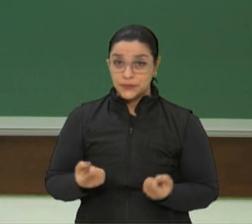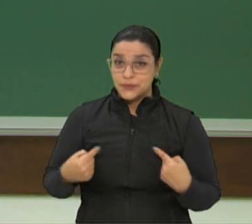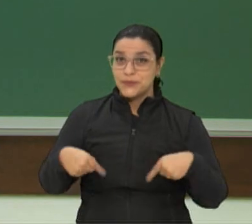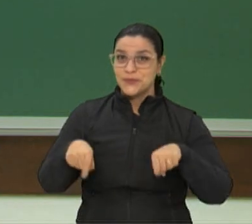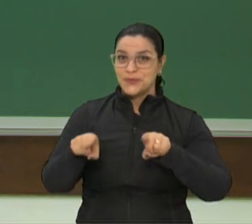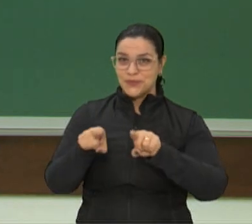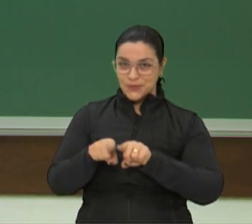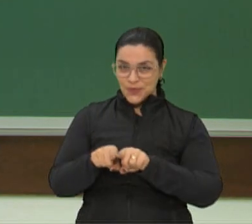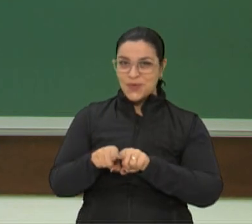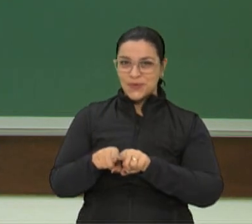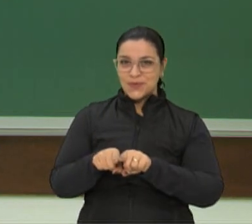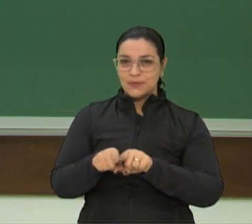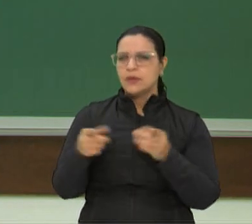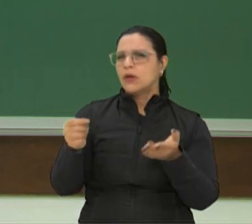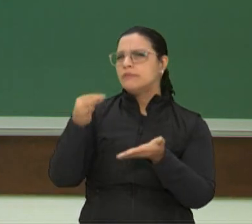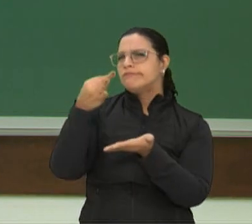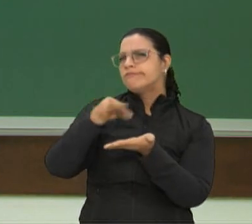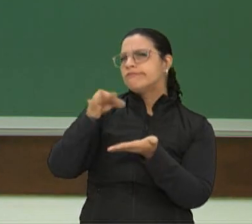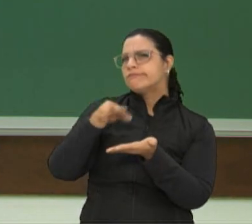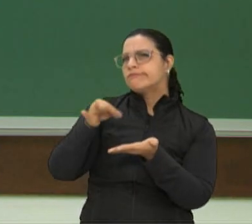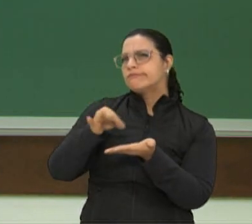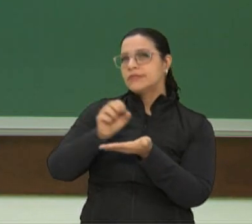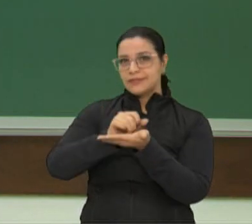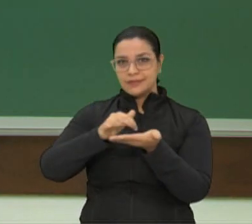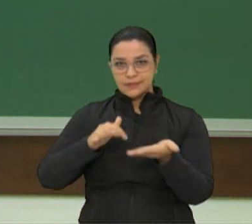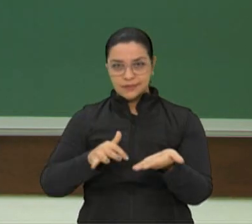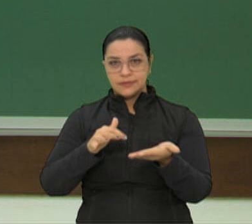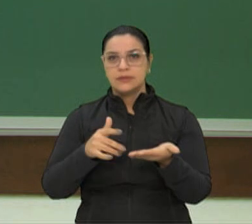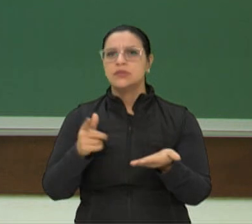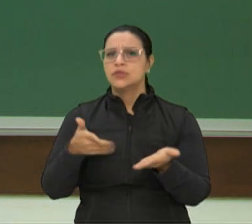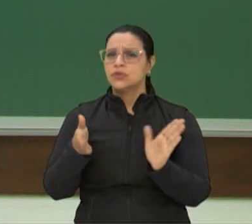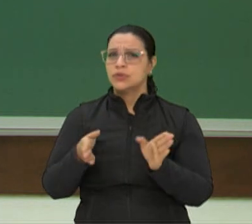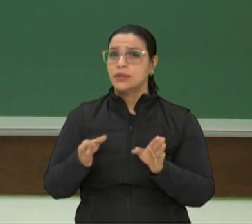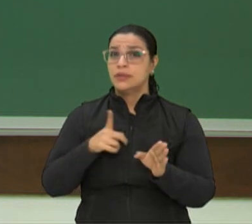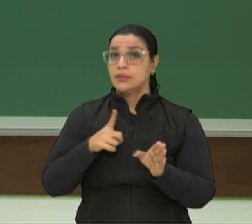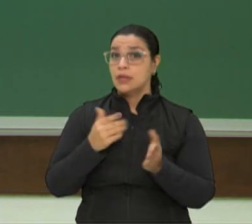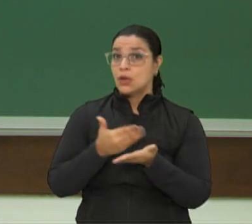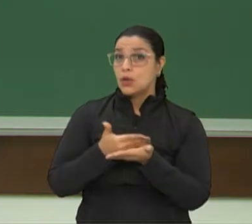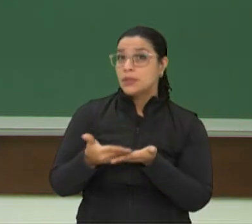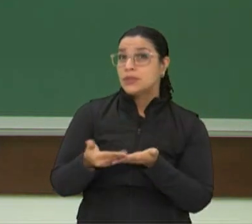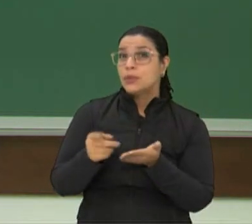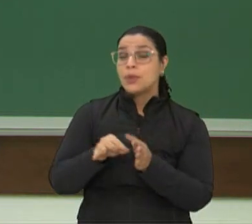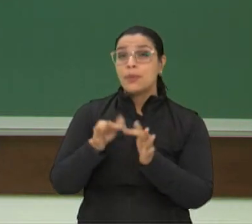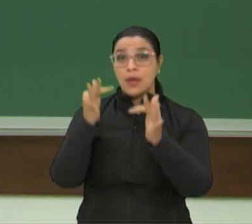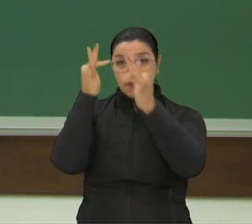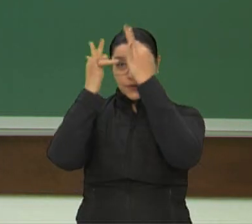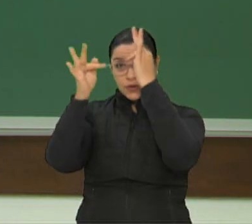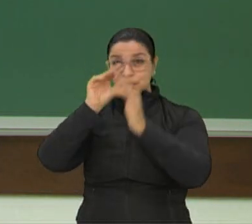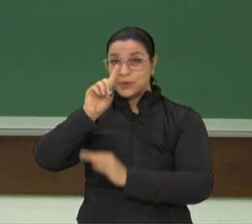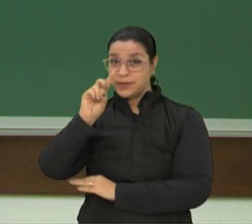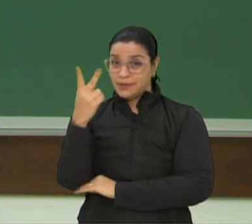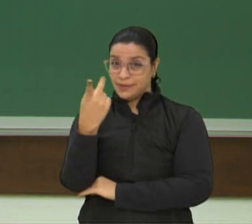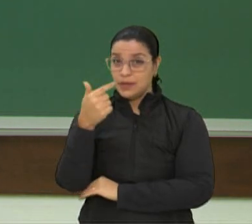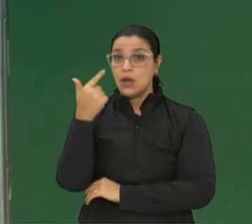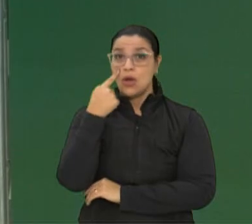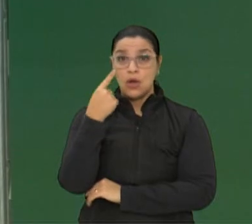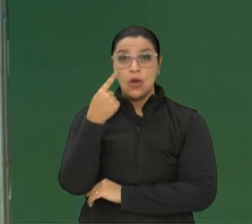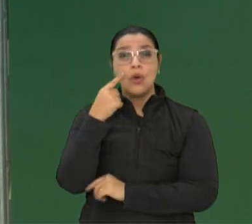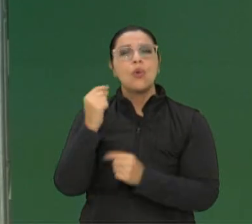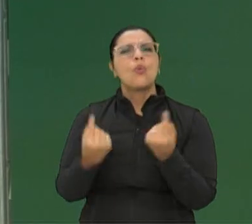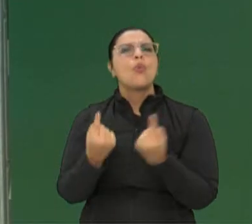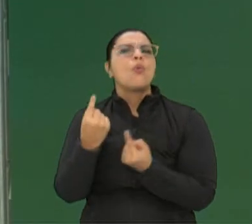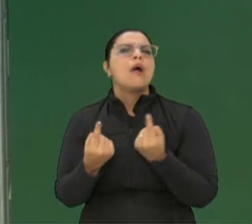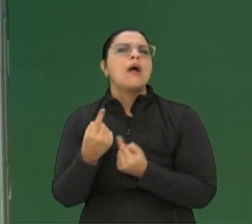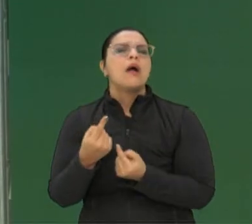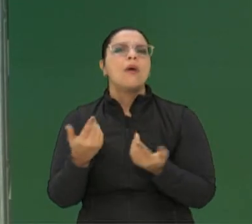Estamos de volta, galera. Então vamos corrigir esse nosso exercício que nós tínhamos aqui a partir da filosofia do David Hume, né? Qual seria,